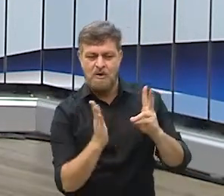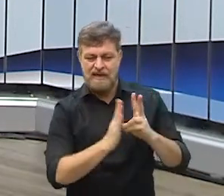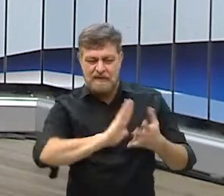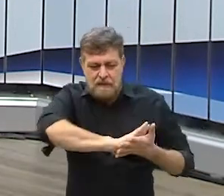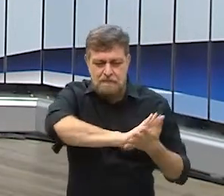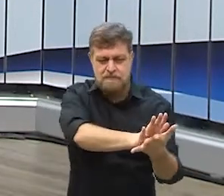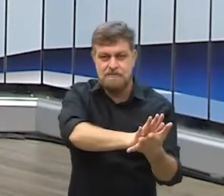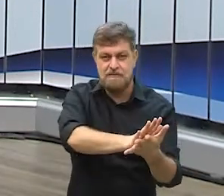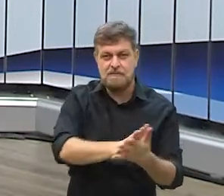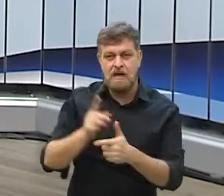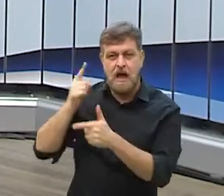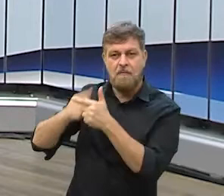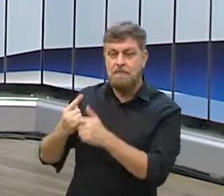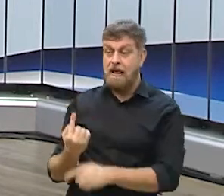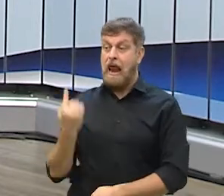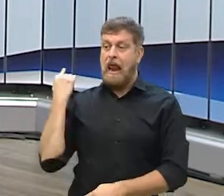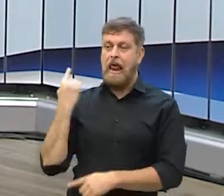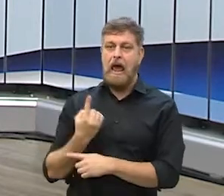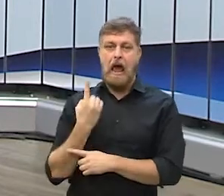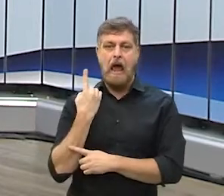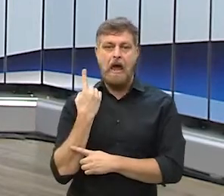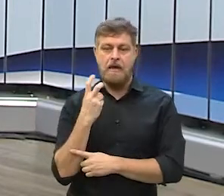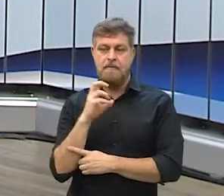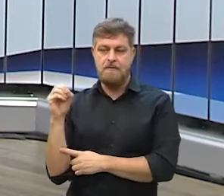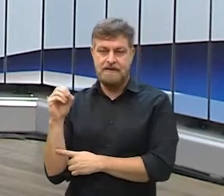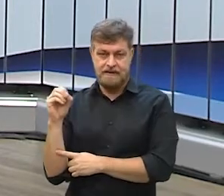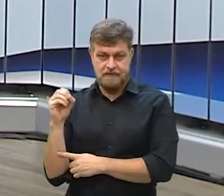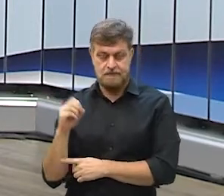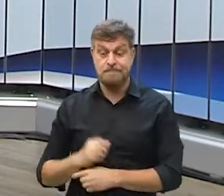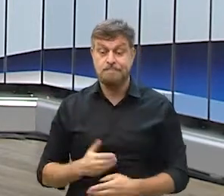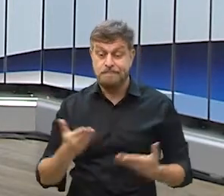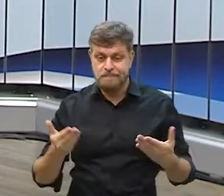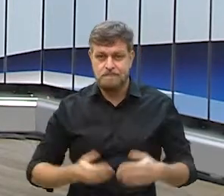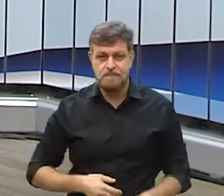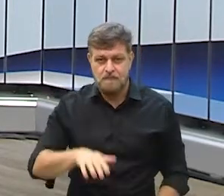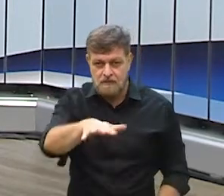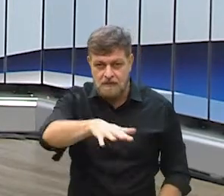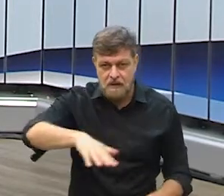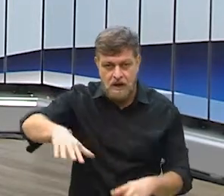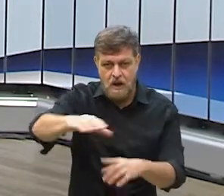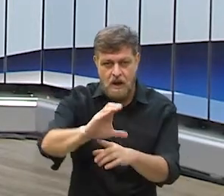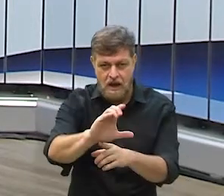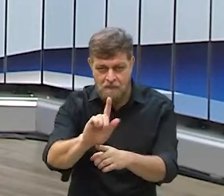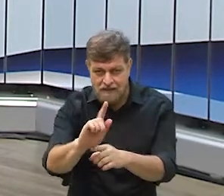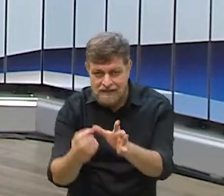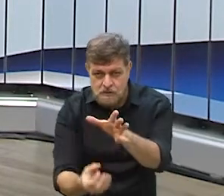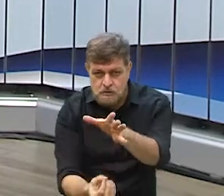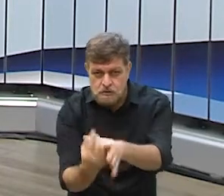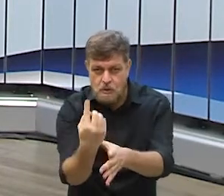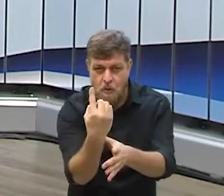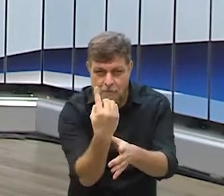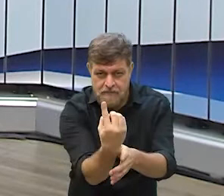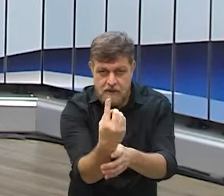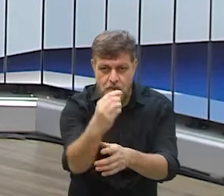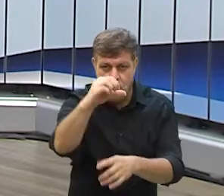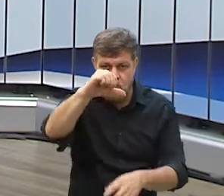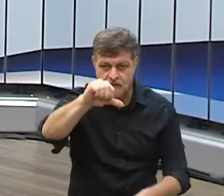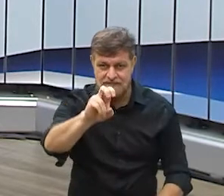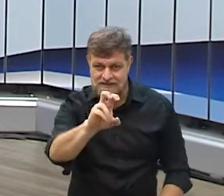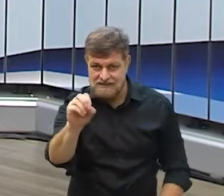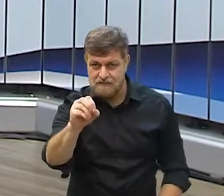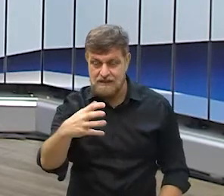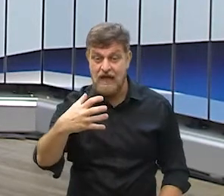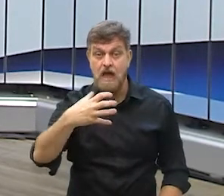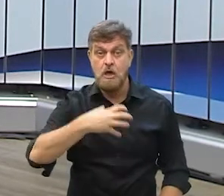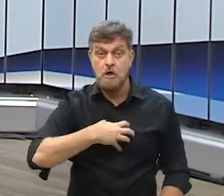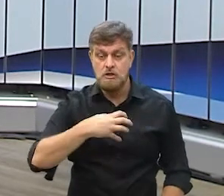então problema desde 1500. O distrito do Campo Grande surgiu por volta de 1950 e a forma como ele se